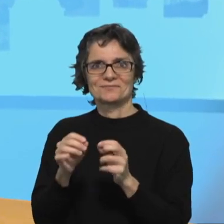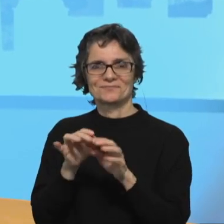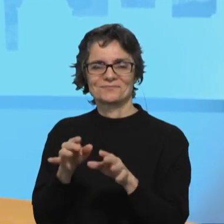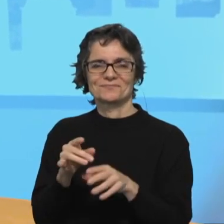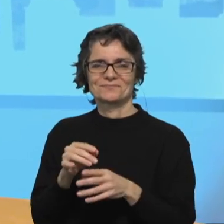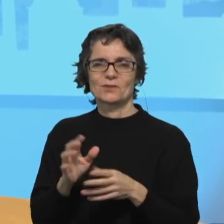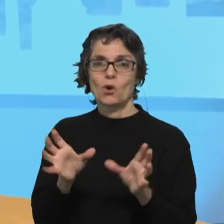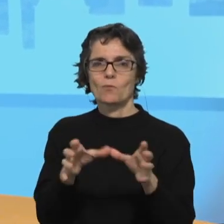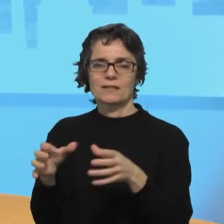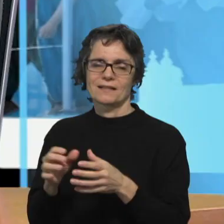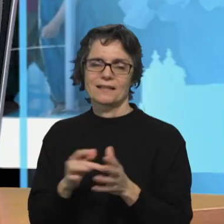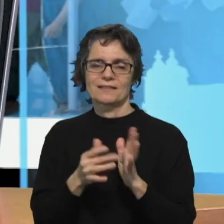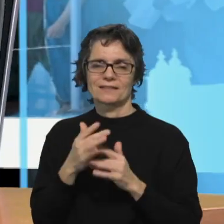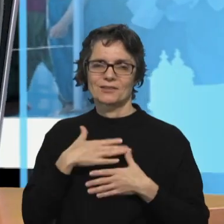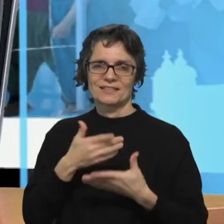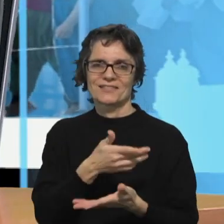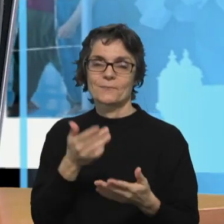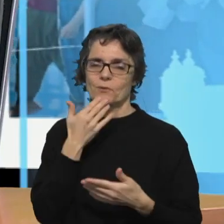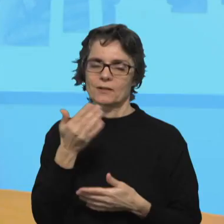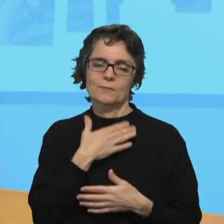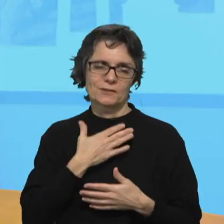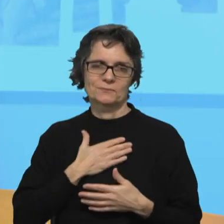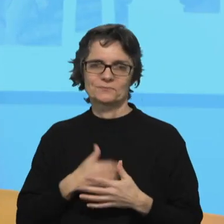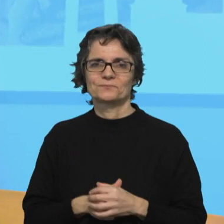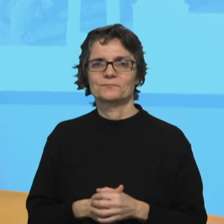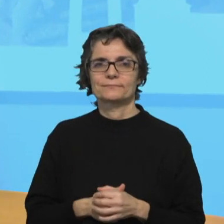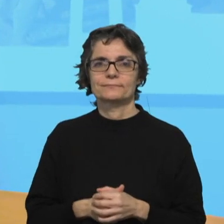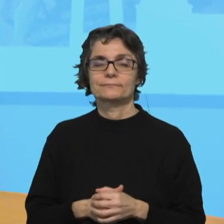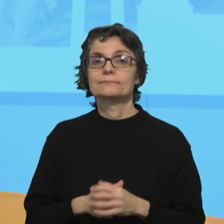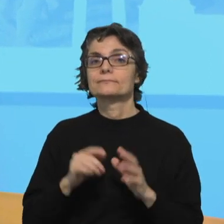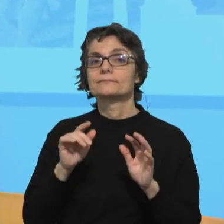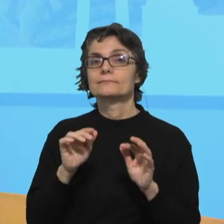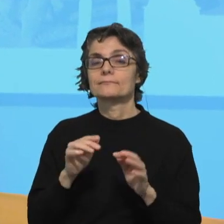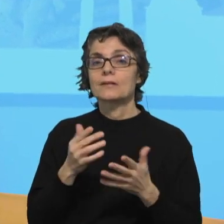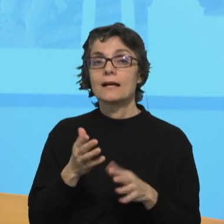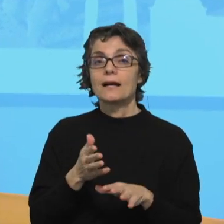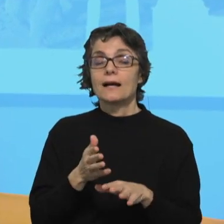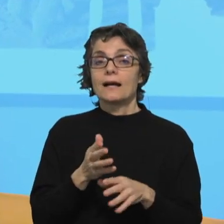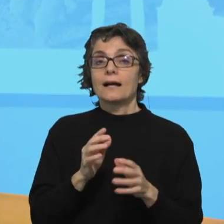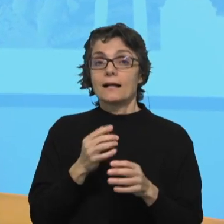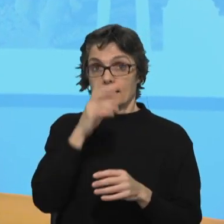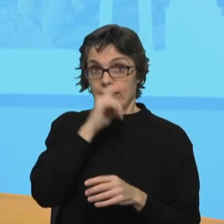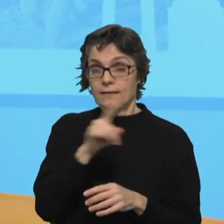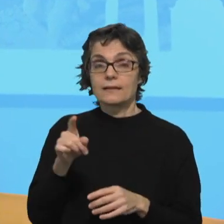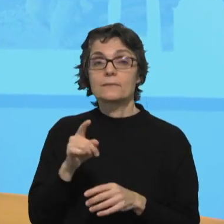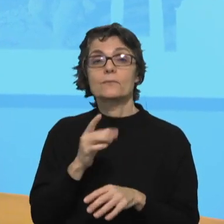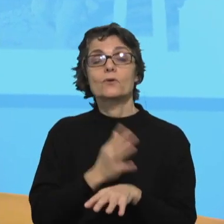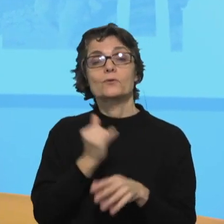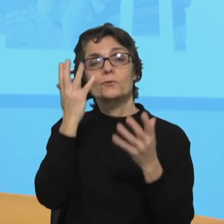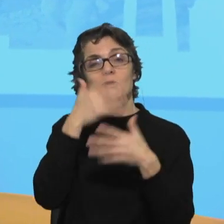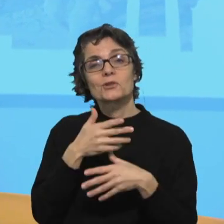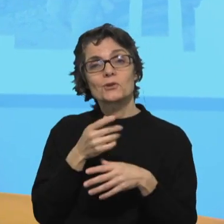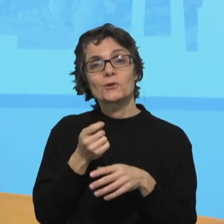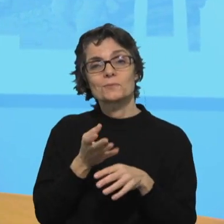nossas comunidades cristãs. Muito obrigado por esta partilha. Termino a lembrar que mais logo, alguns minutos após a meia-noite, pode